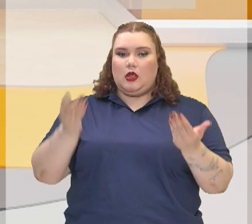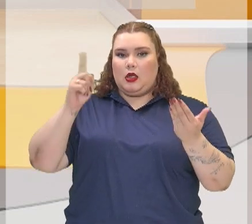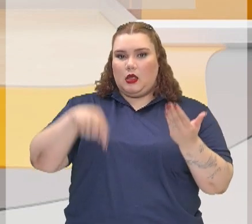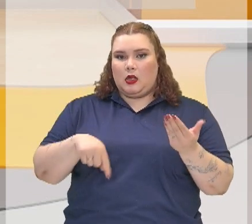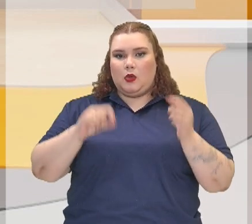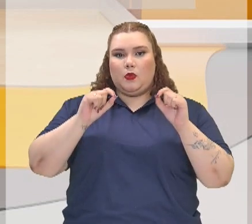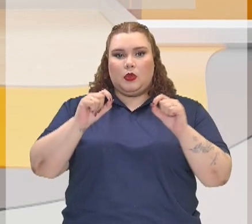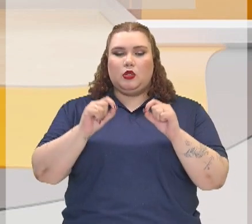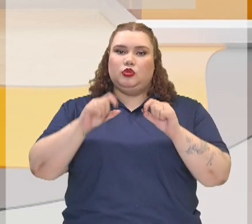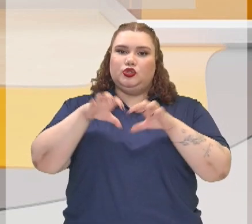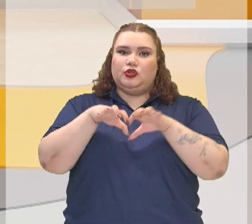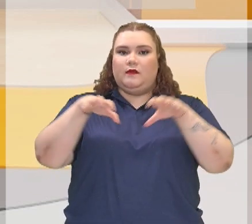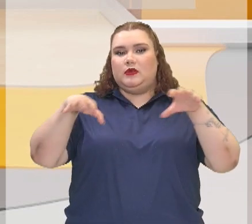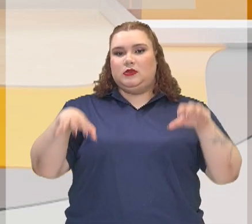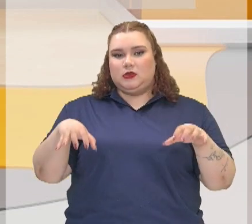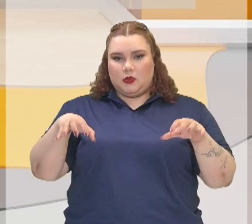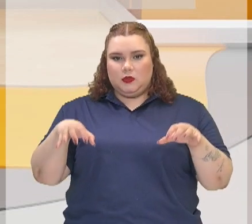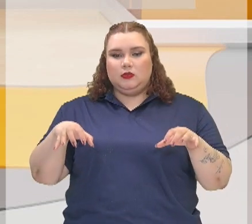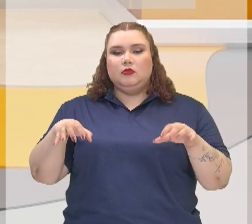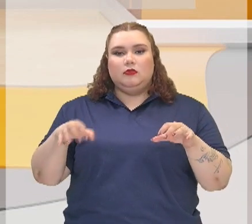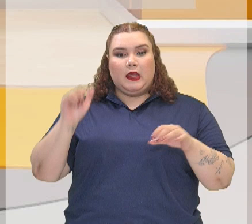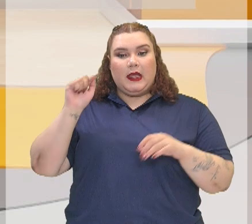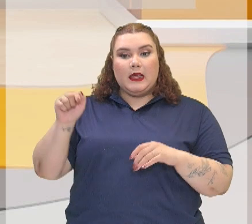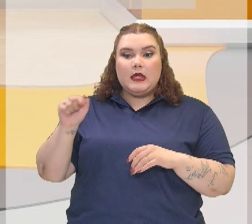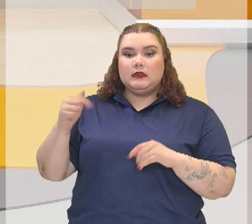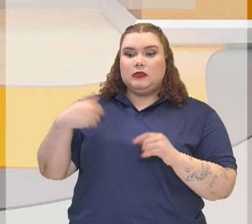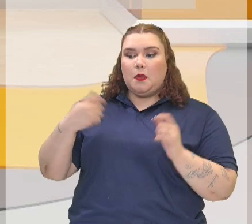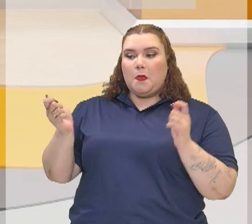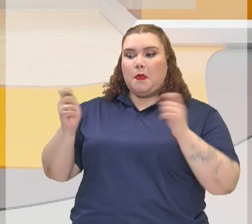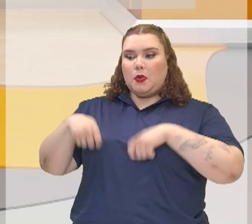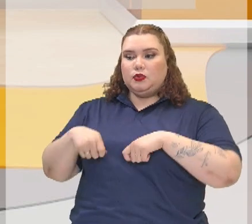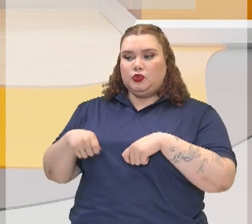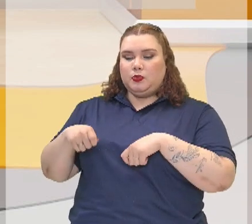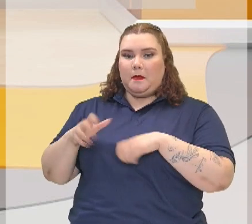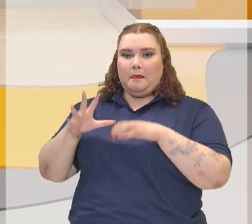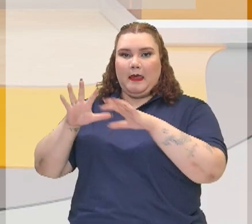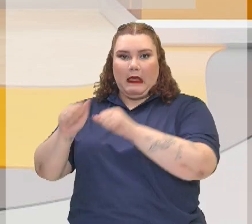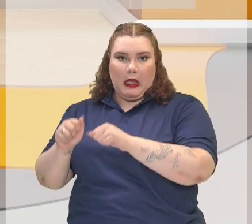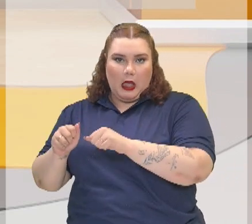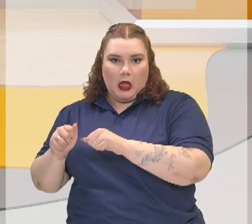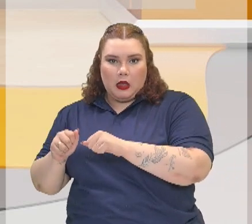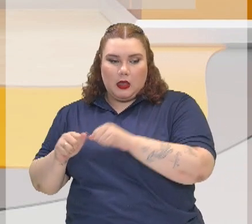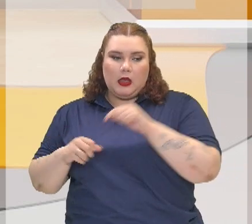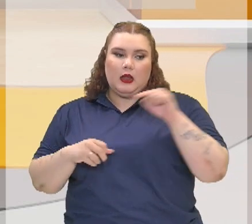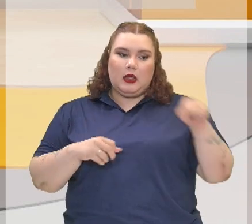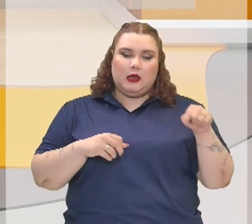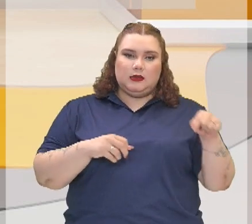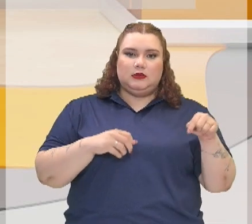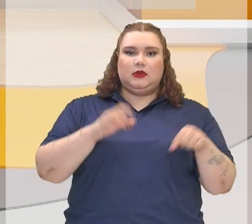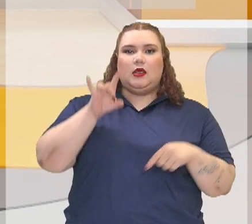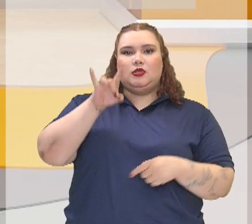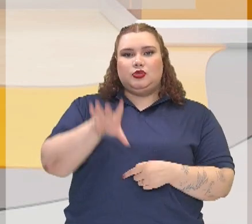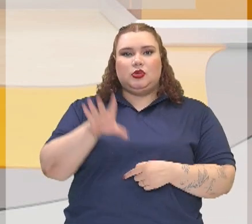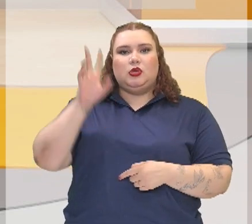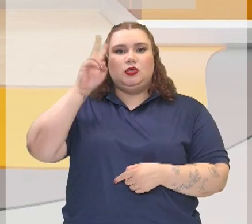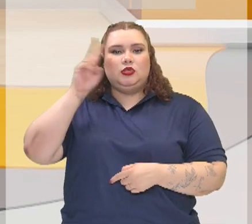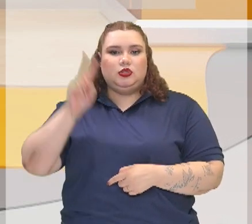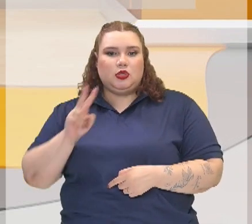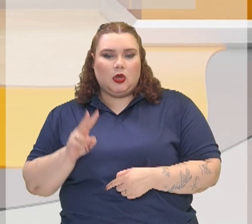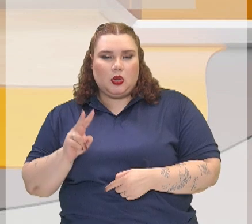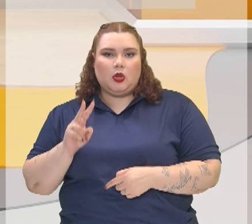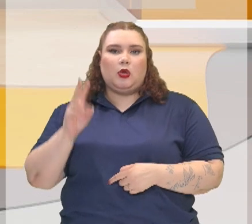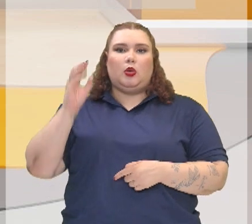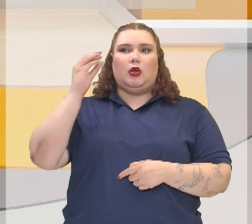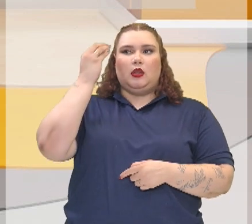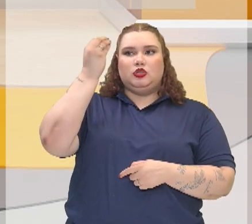fontes materiais, aquilo que eu posso tocar, ou as fontes imateriais, que estão no campo